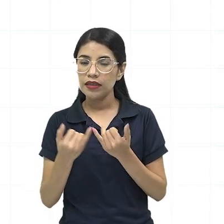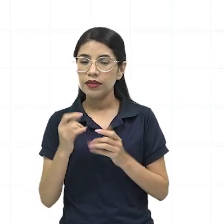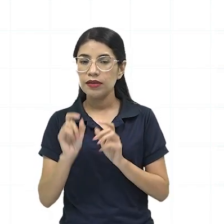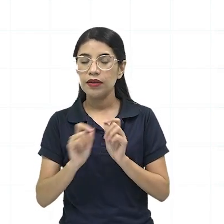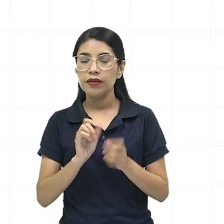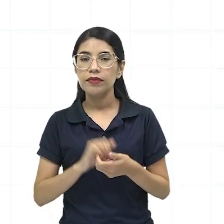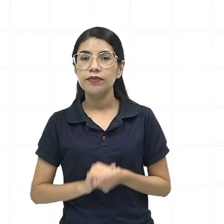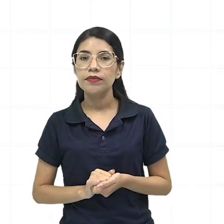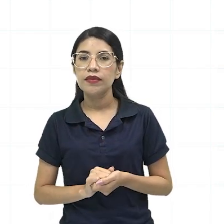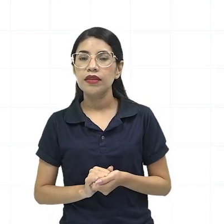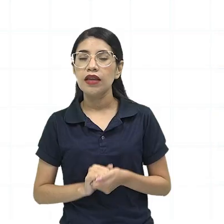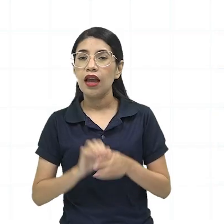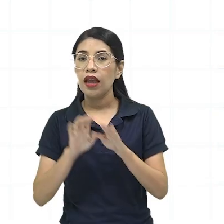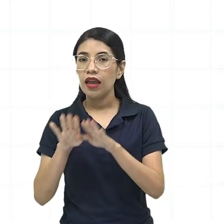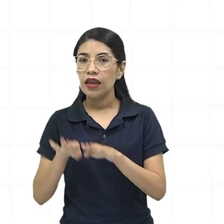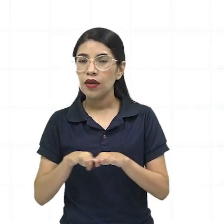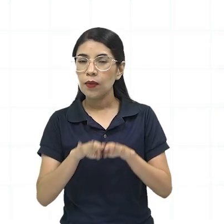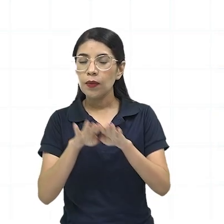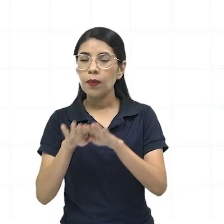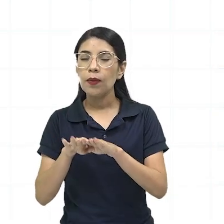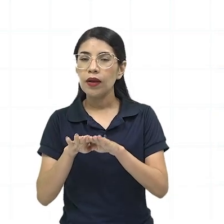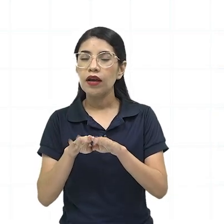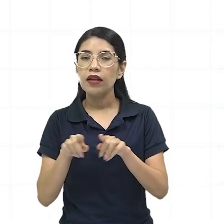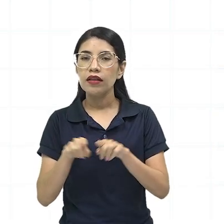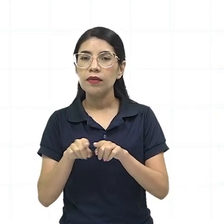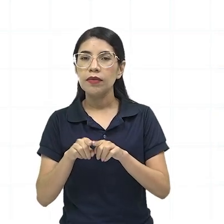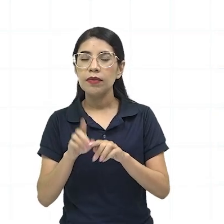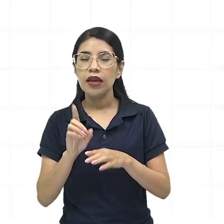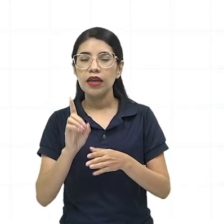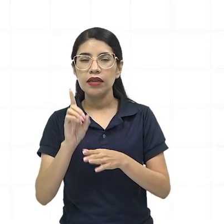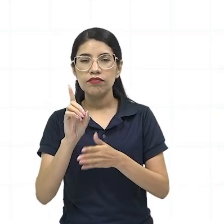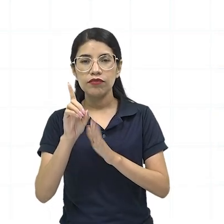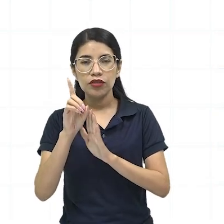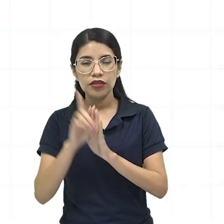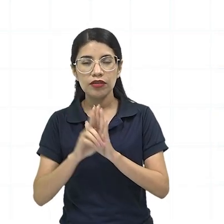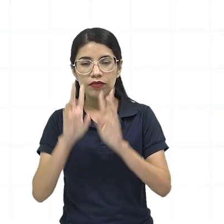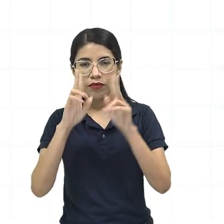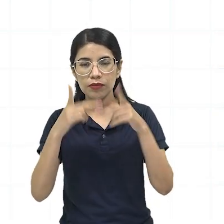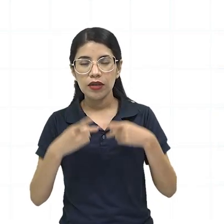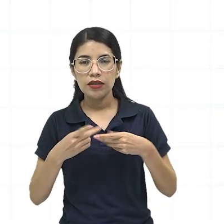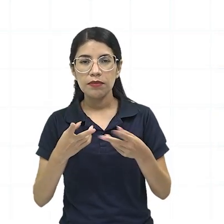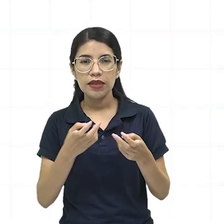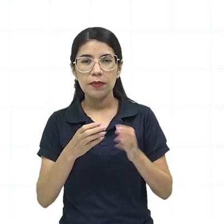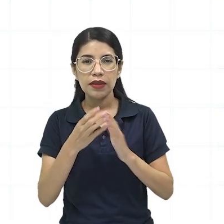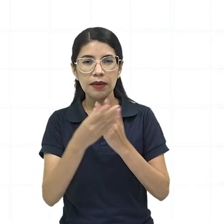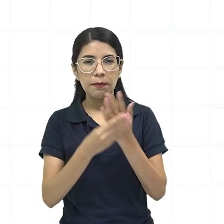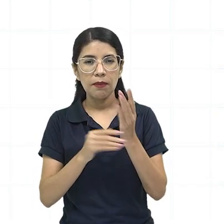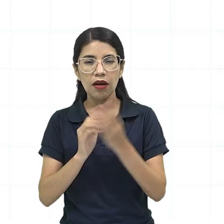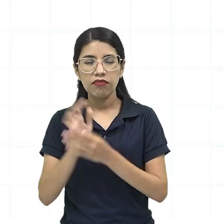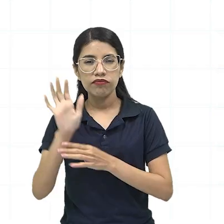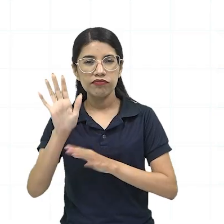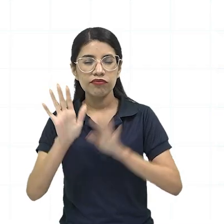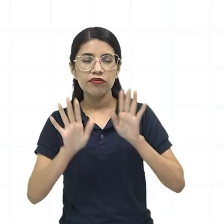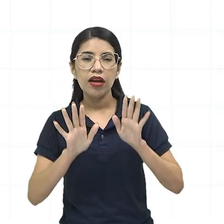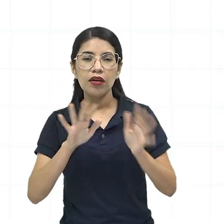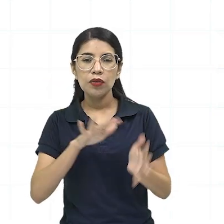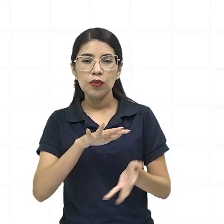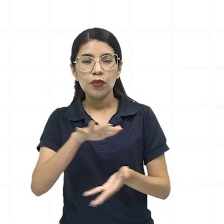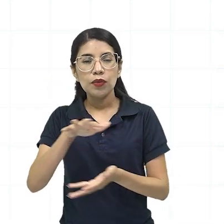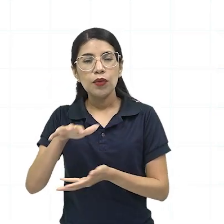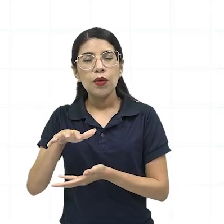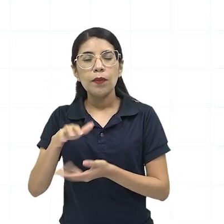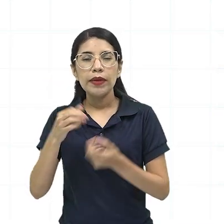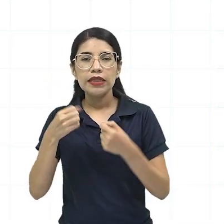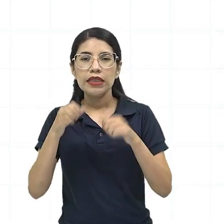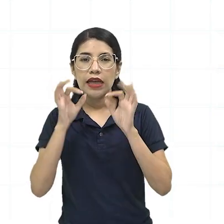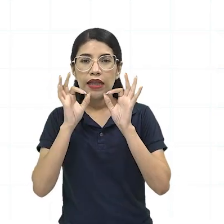de equidade, né? Os direitos humanos, vocês percebem ali as mãos levantadas ao redor de um globo, chamando a atenção, tudo o